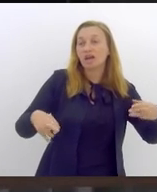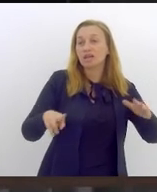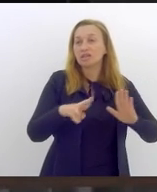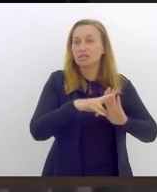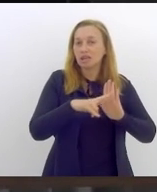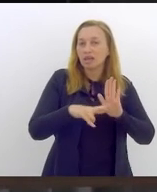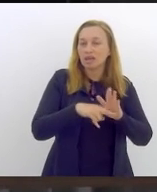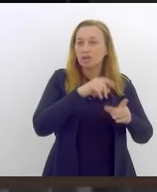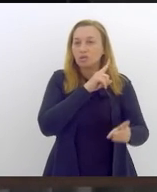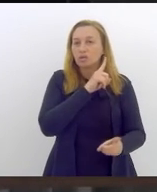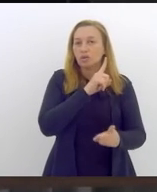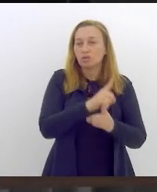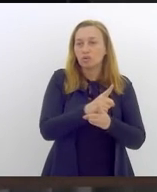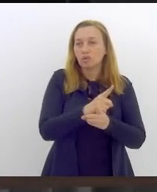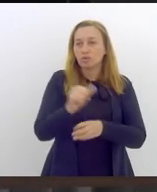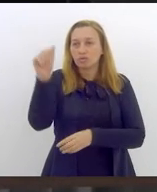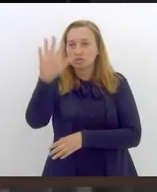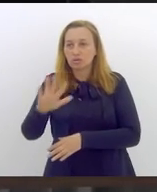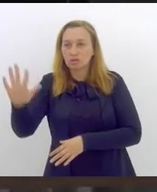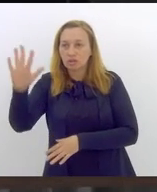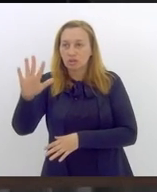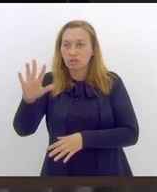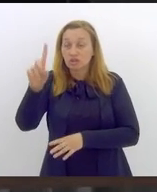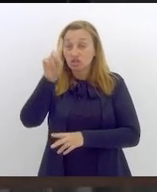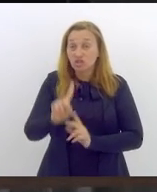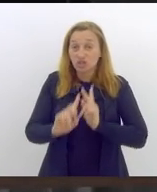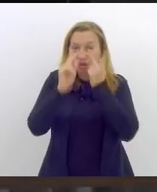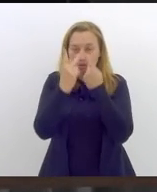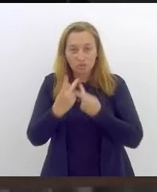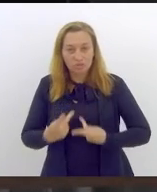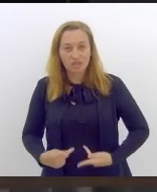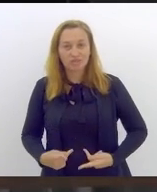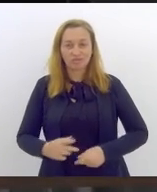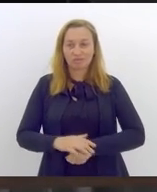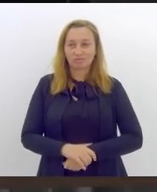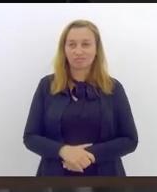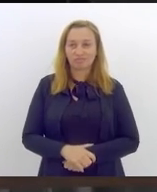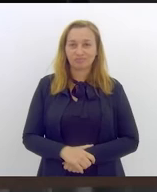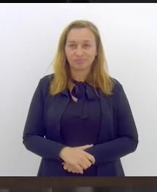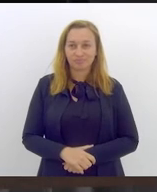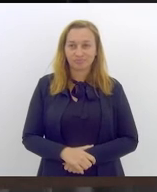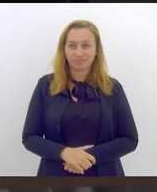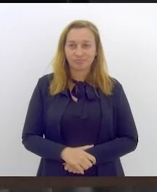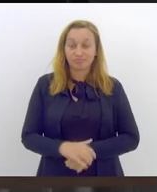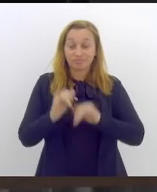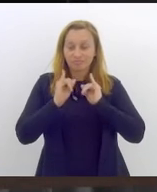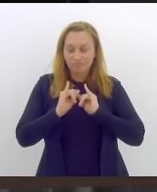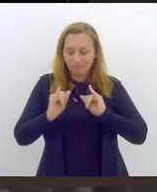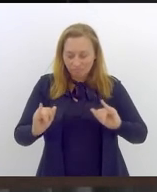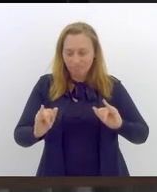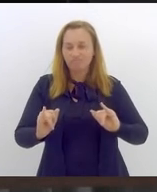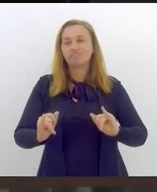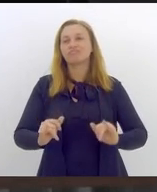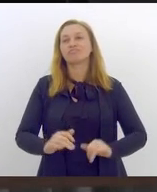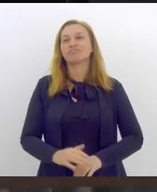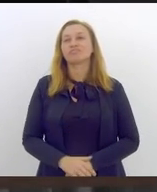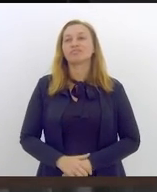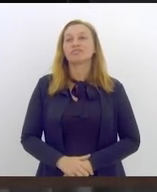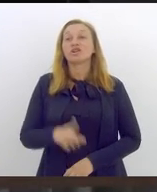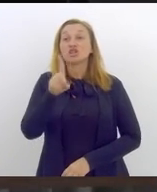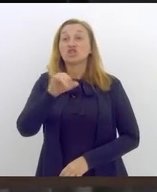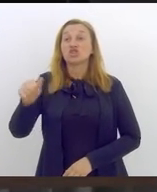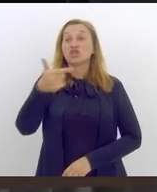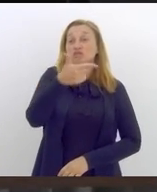nacional de Direitos Humanos O que foi publicado no dia